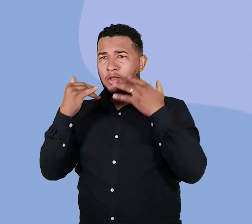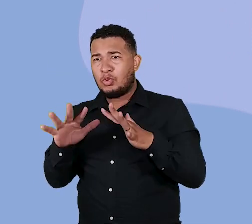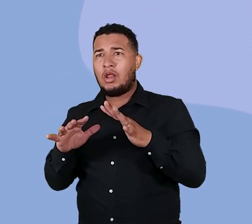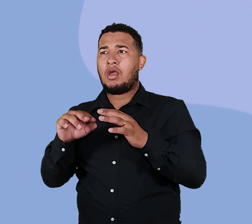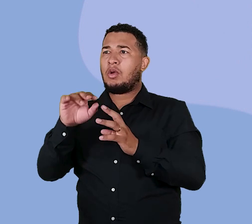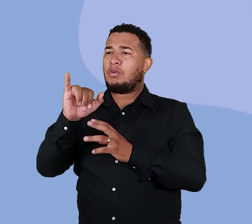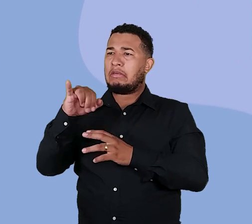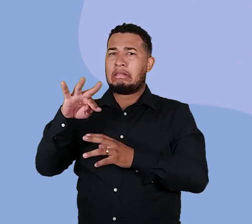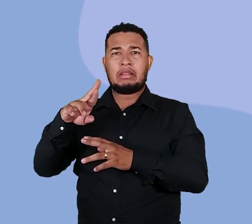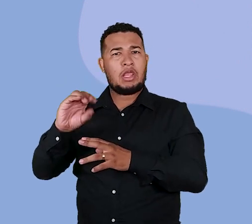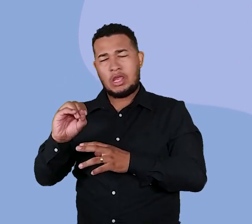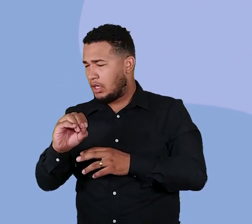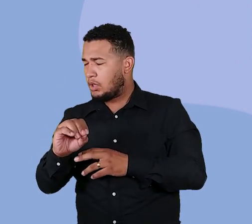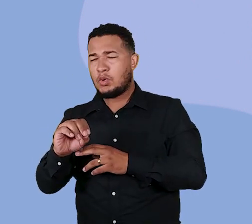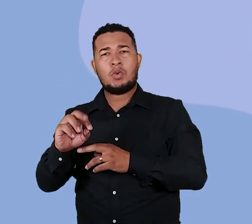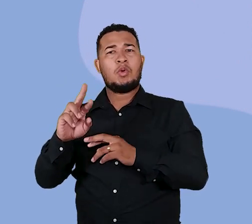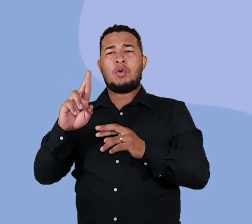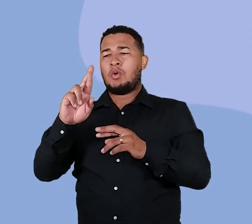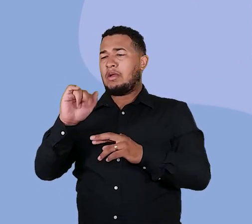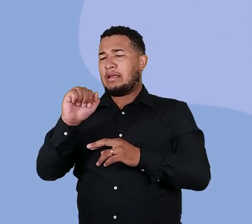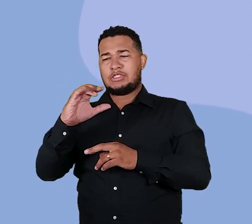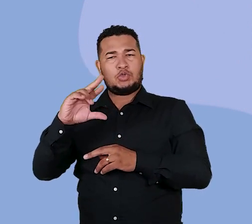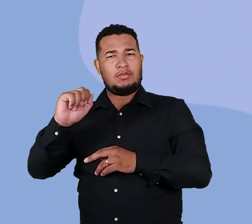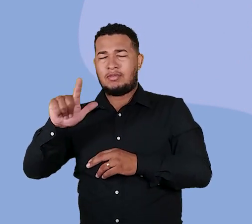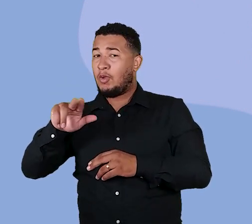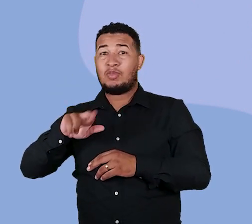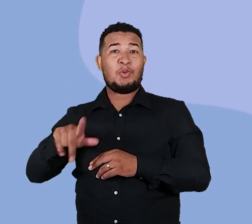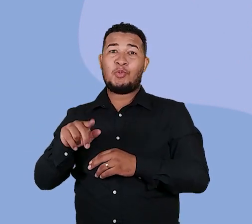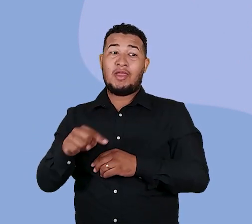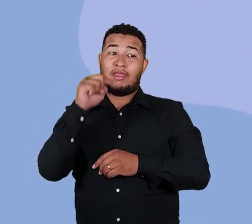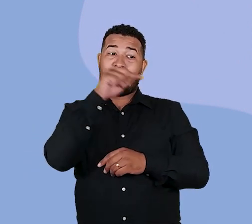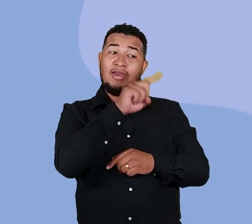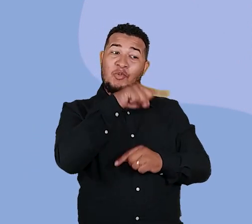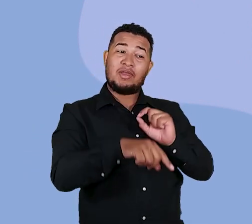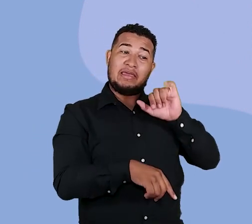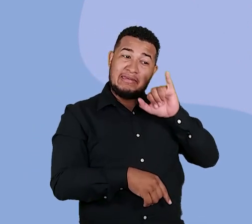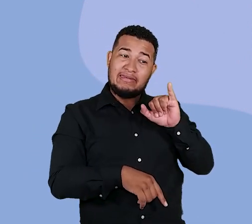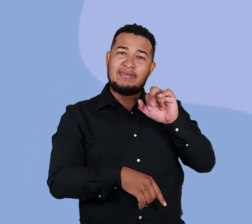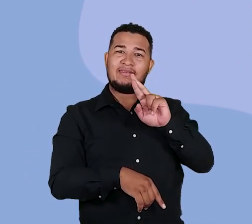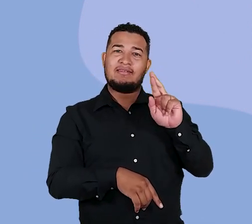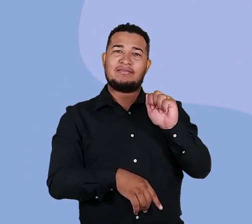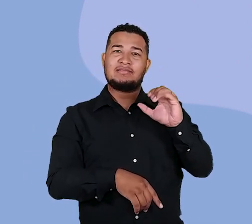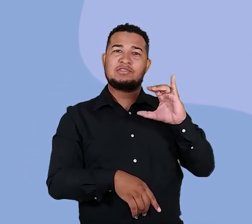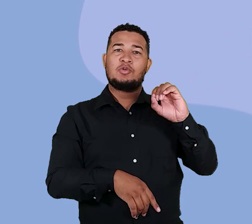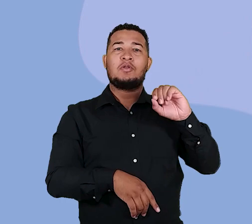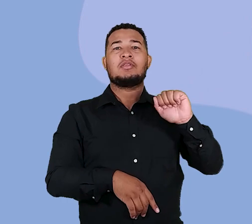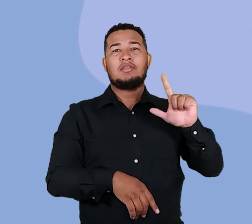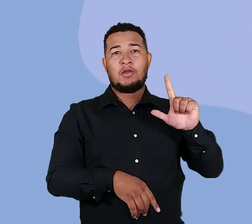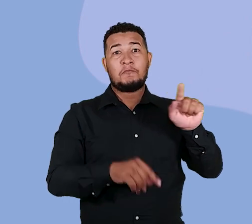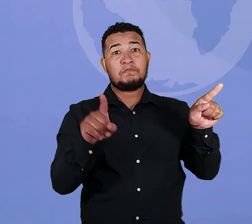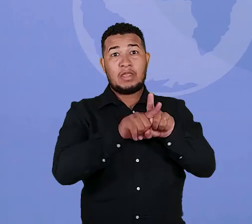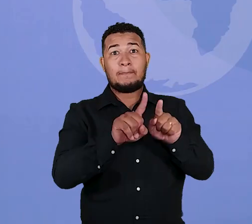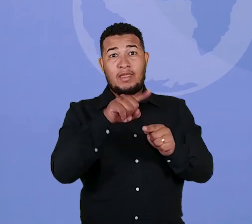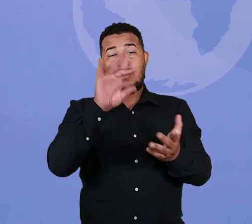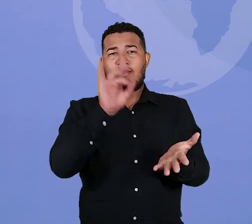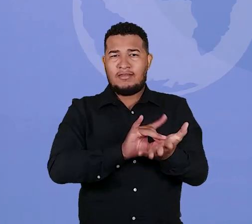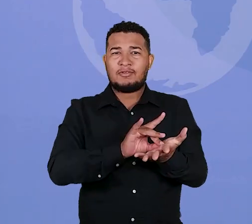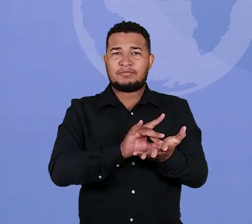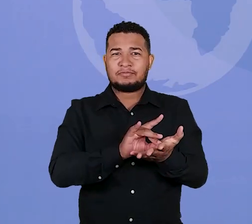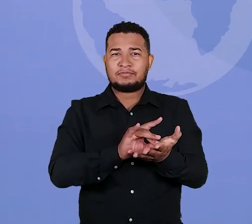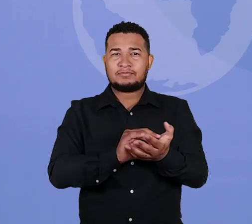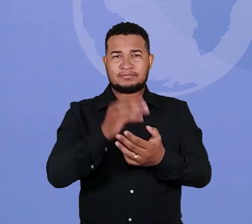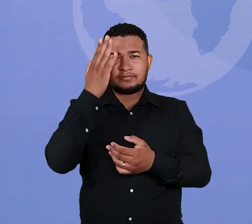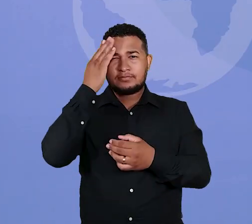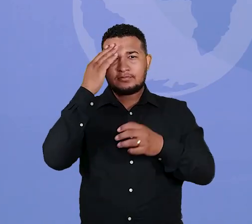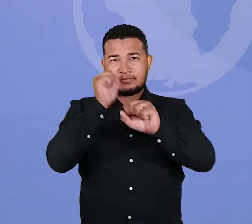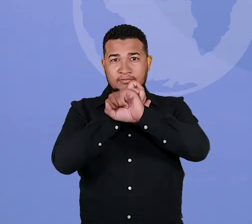racional. Ele é um número irracional. E é claro que ele é um número real. Até aqui está tudo